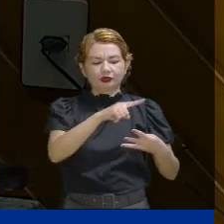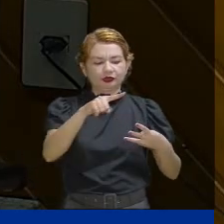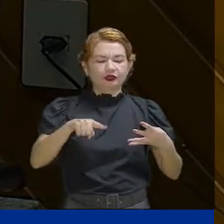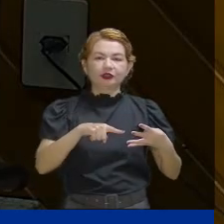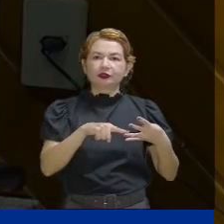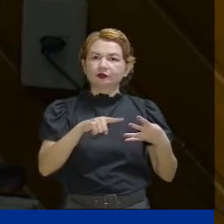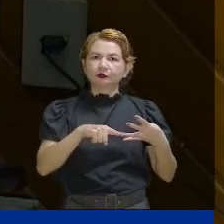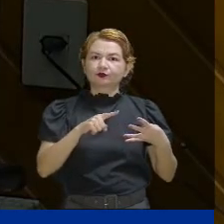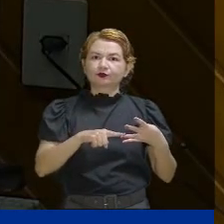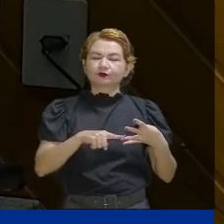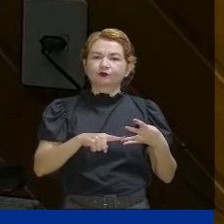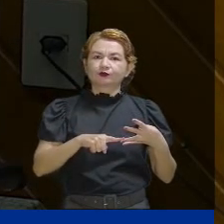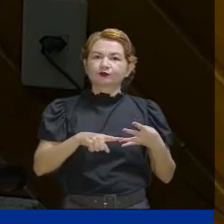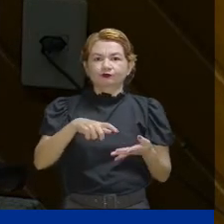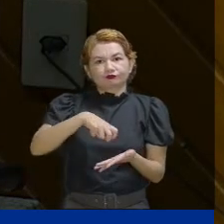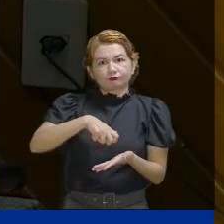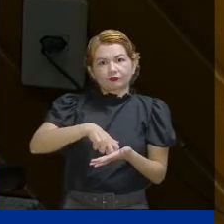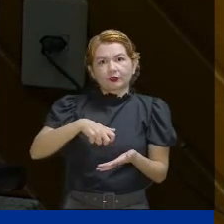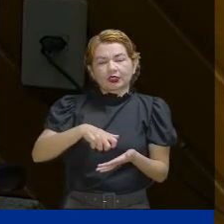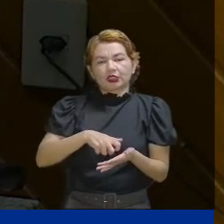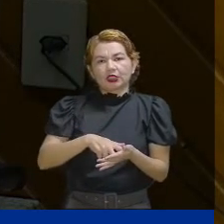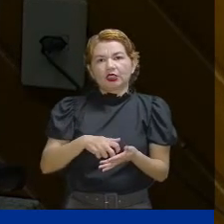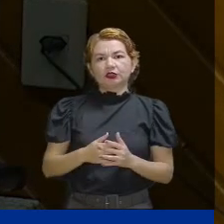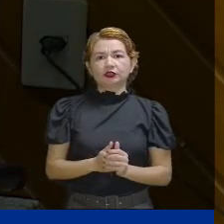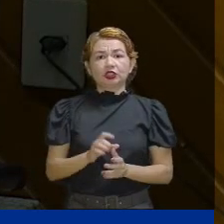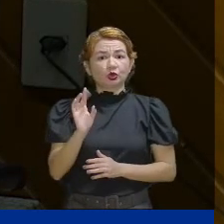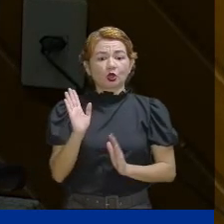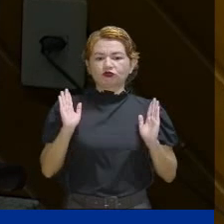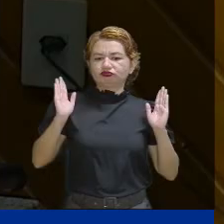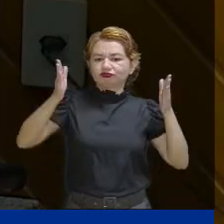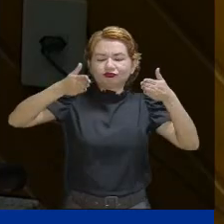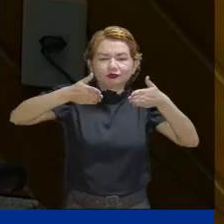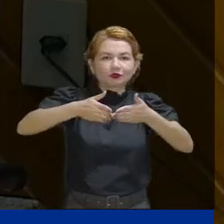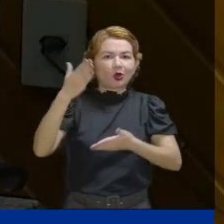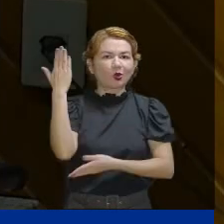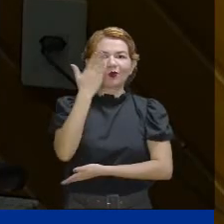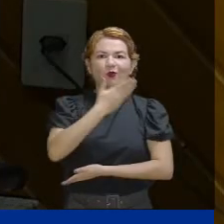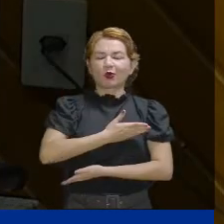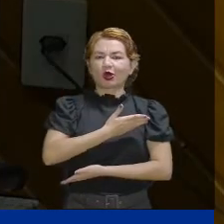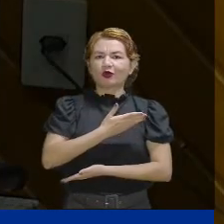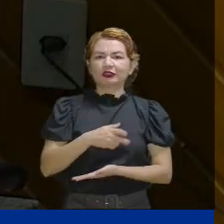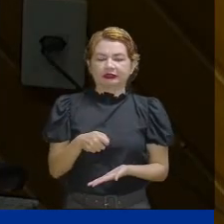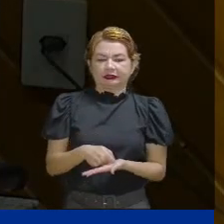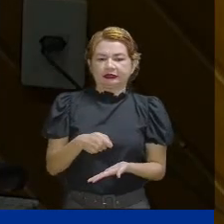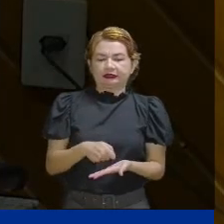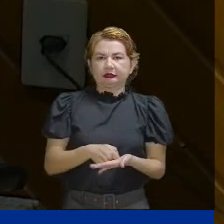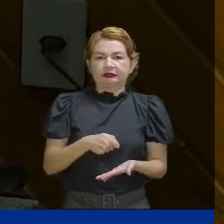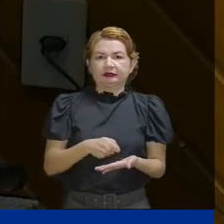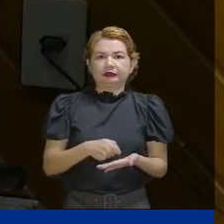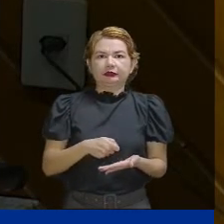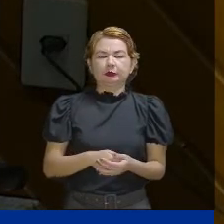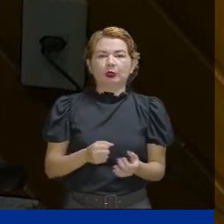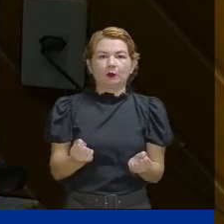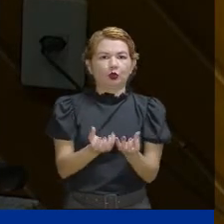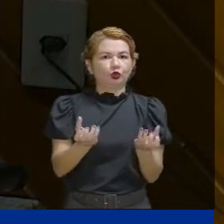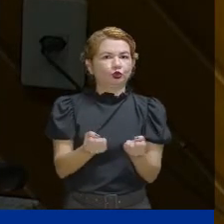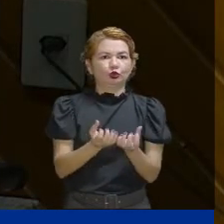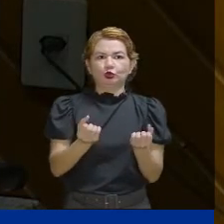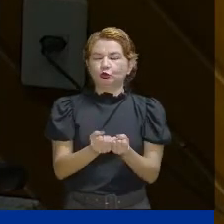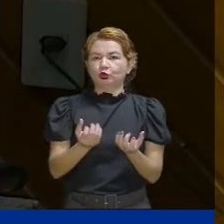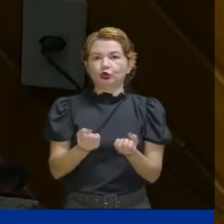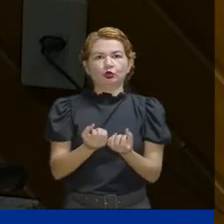ele alega que a condenação baseou-se exclusivamente em provas inquisitoriais, sem produção de